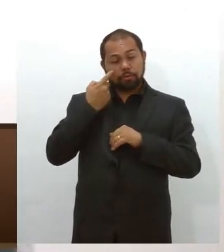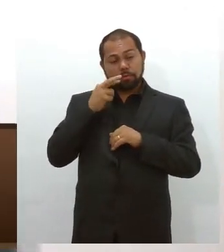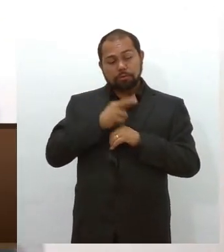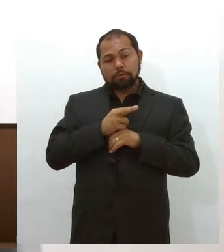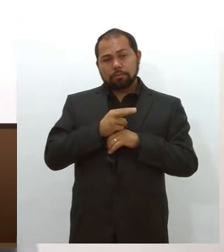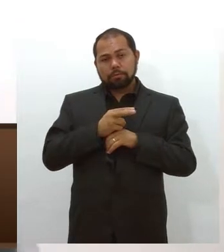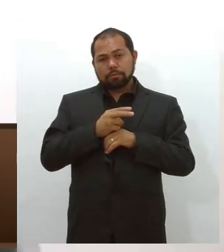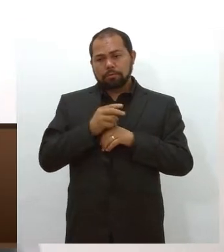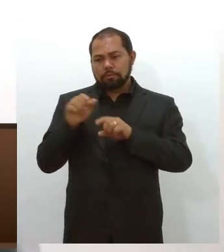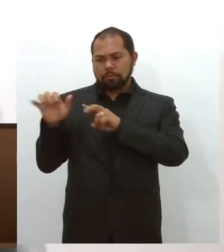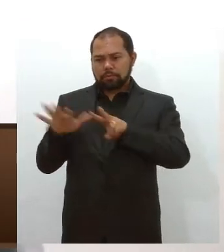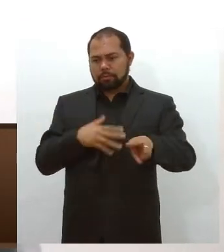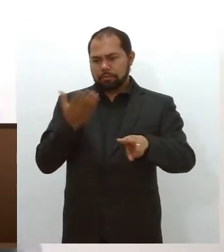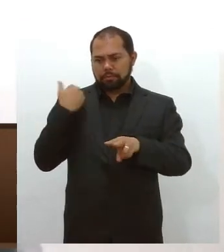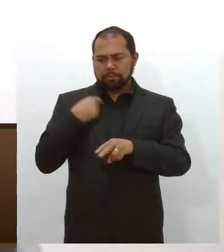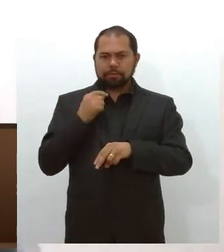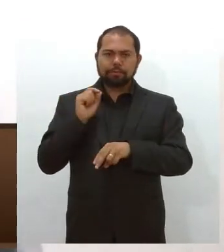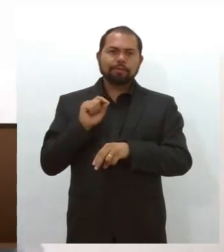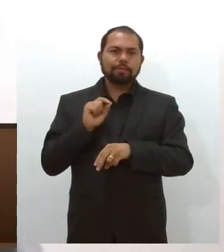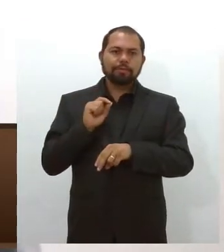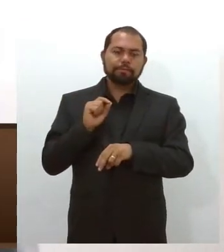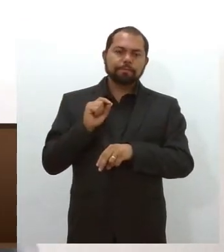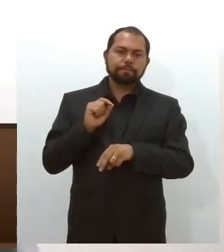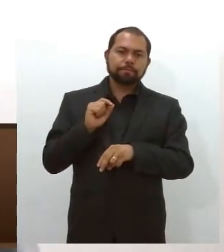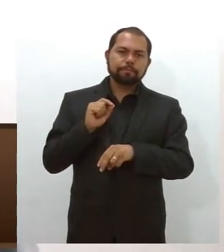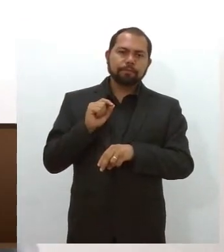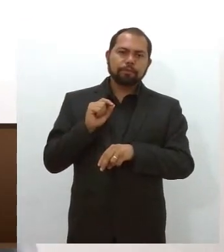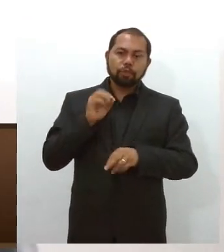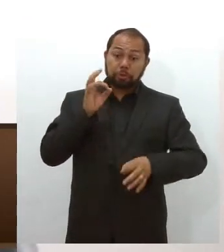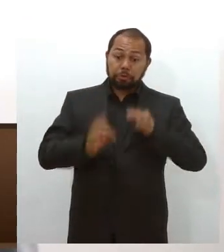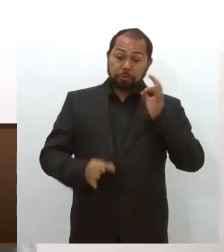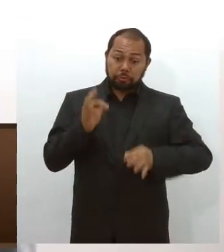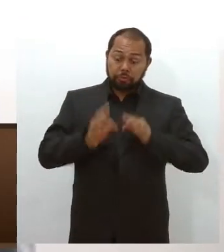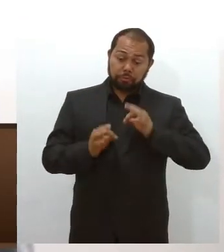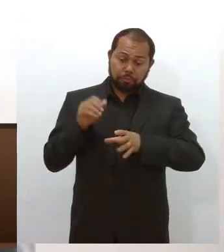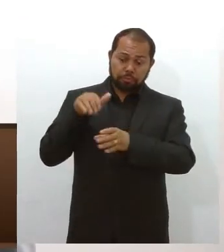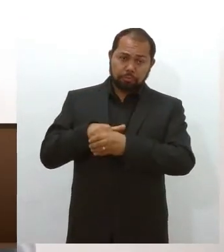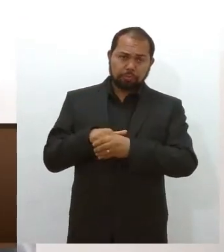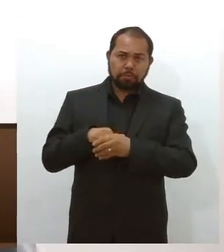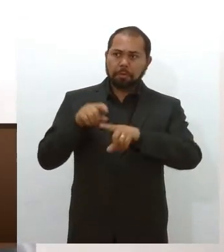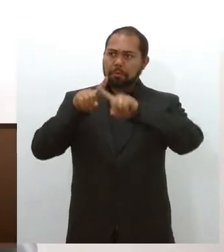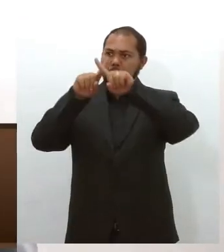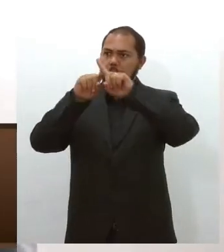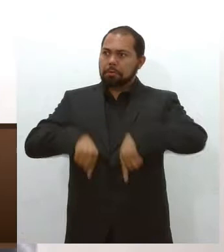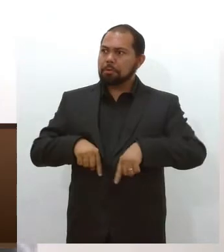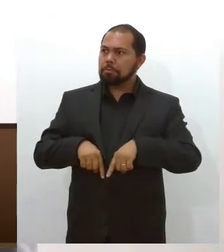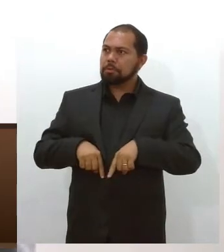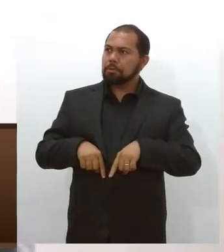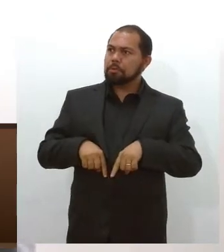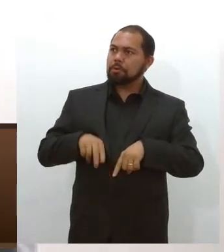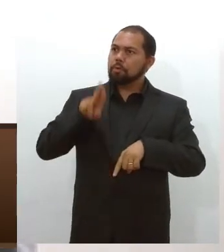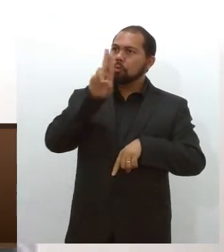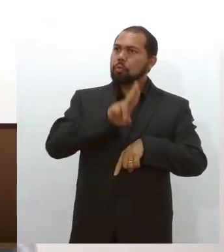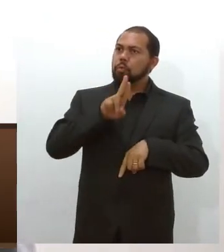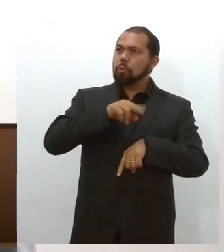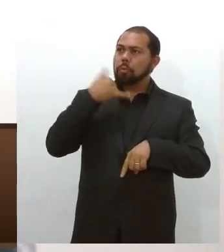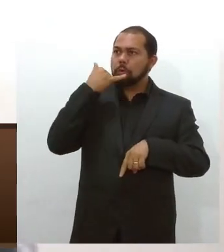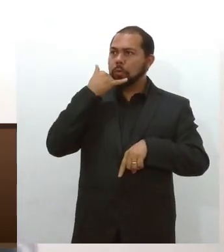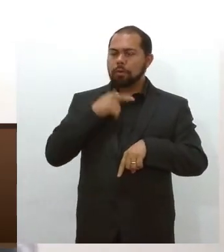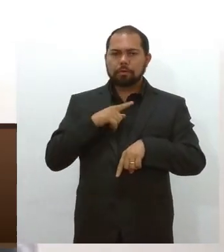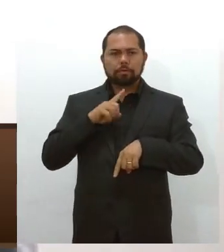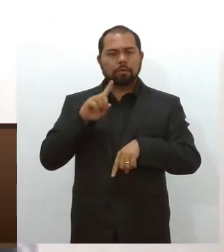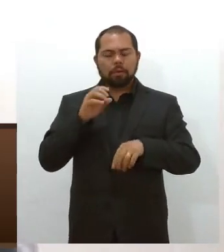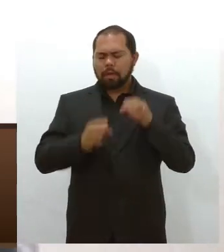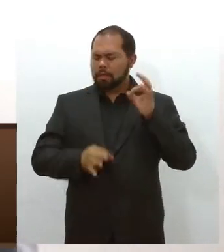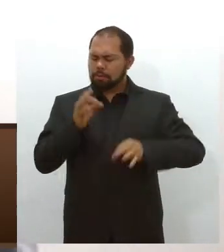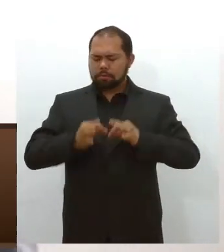é de que a Justiça Eleitoral proibiu o uso do celular. A Justiça Eleitoral não proibiu o